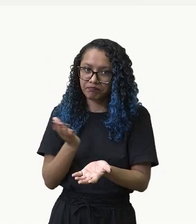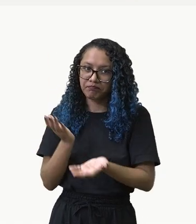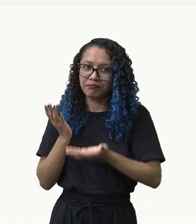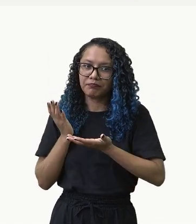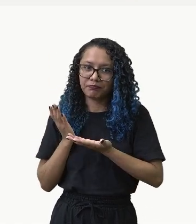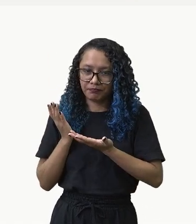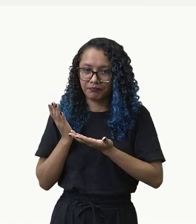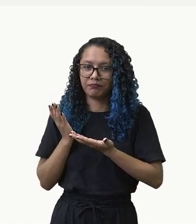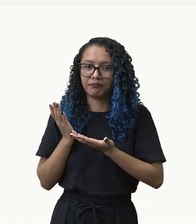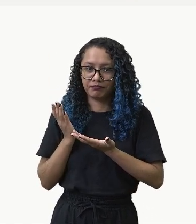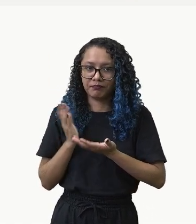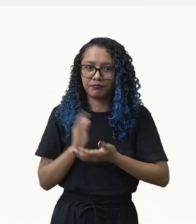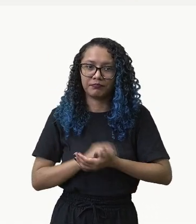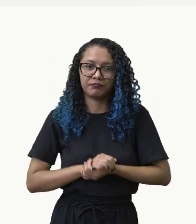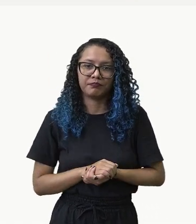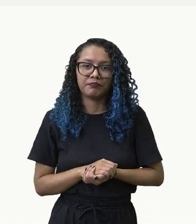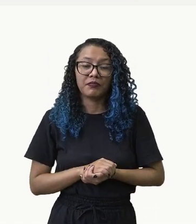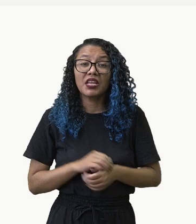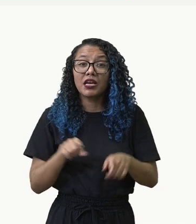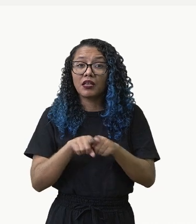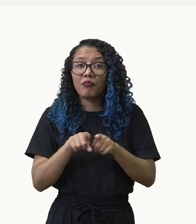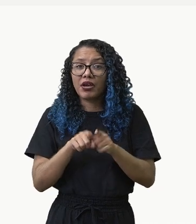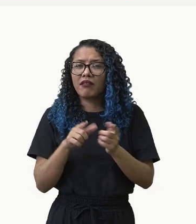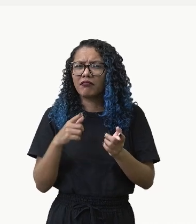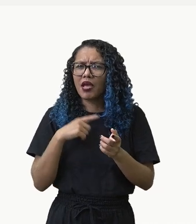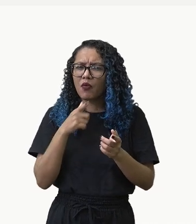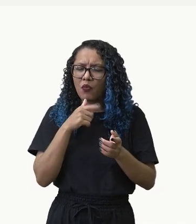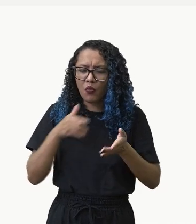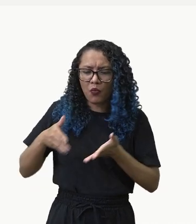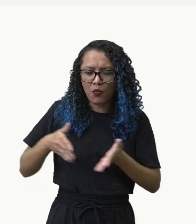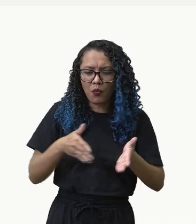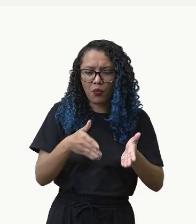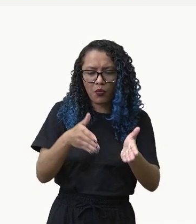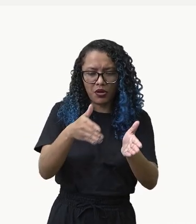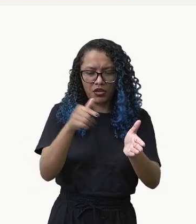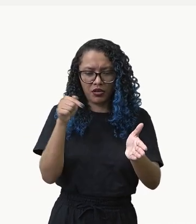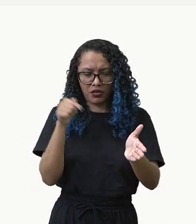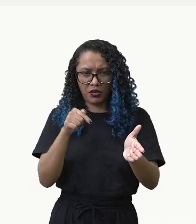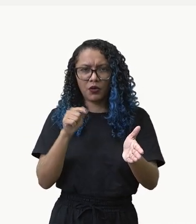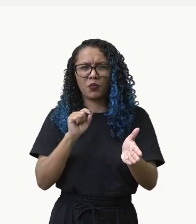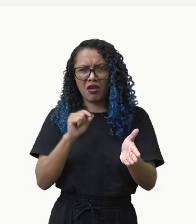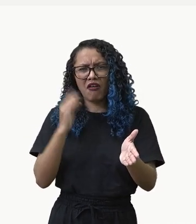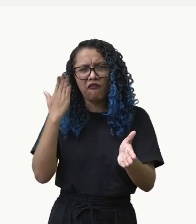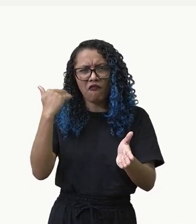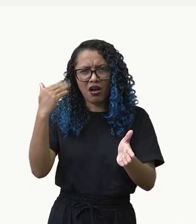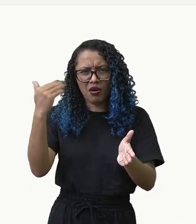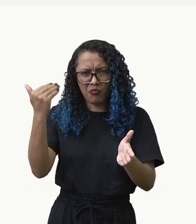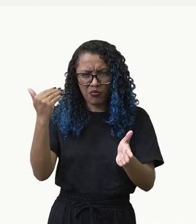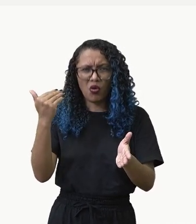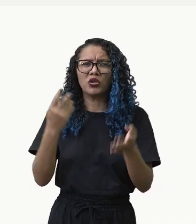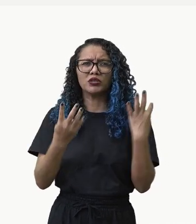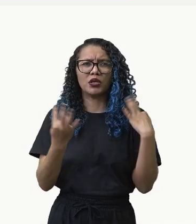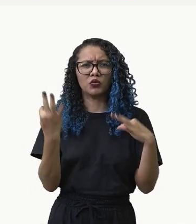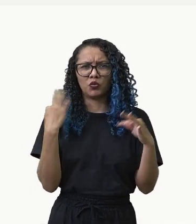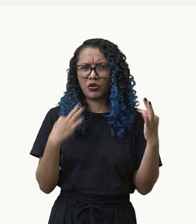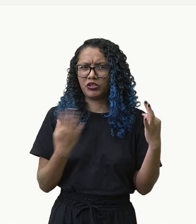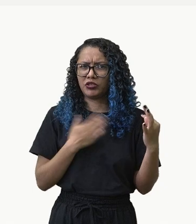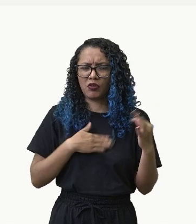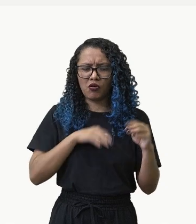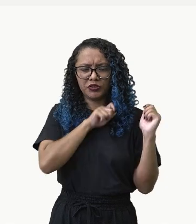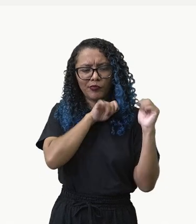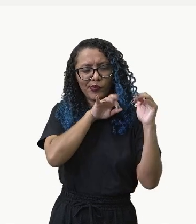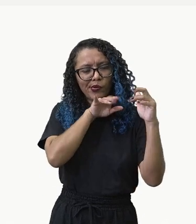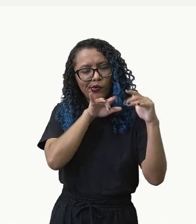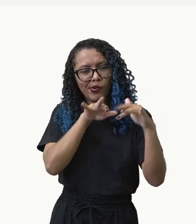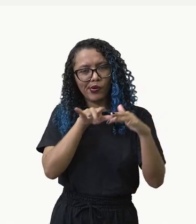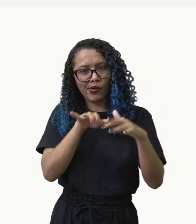travessia pelo Rio Mara lá na África né que é uma travessia já super conhecida atrai tantos turistas para ver